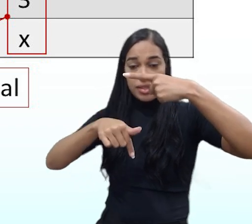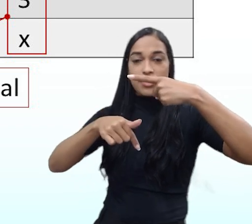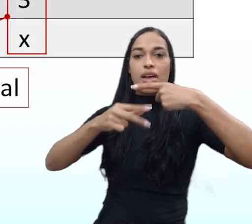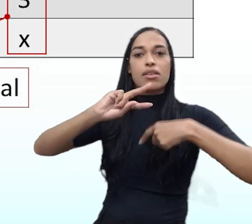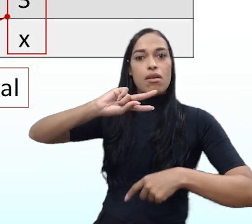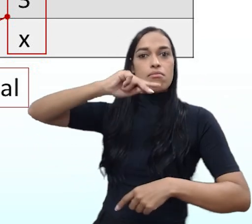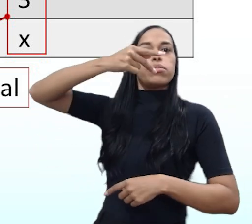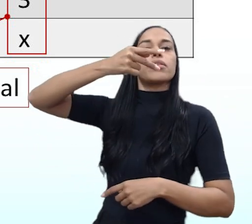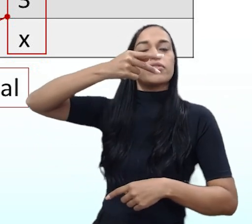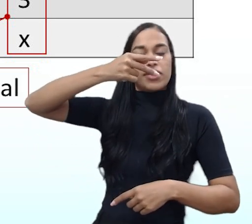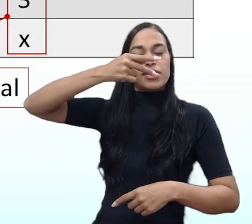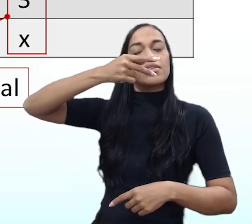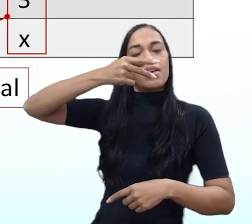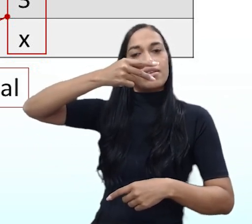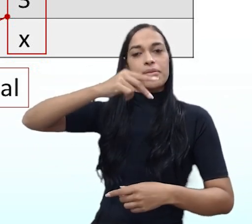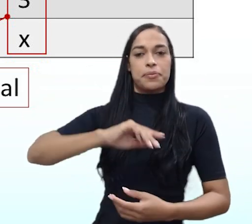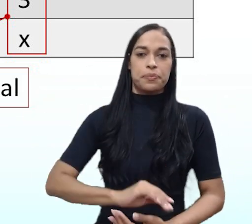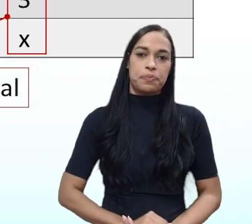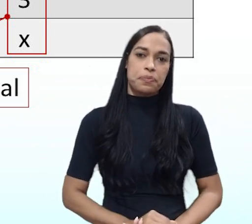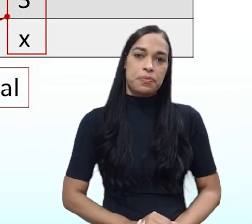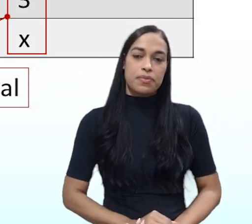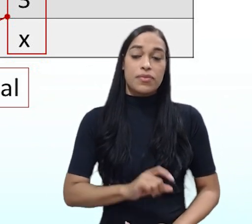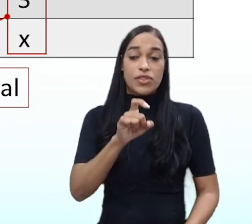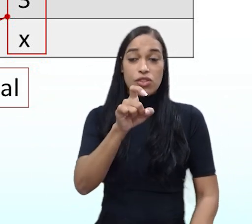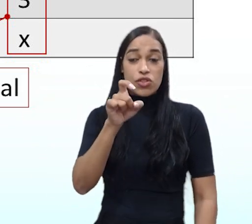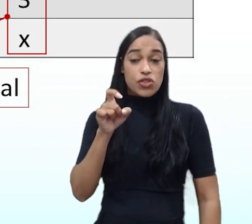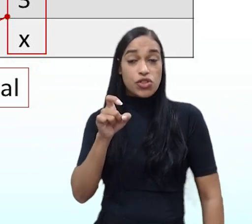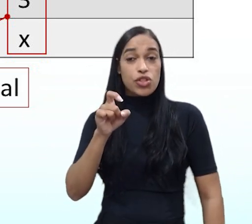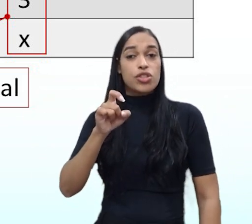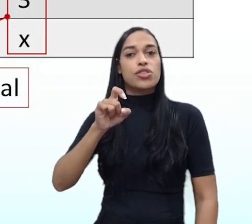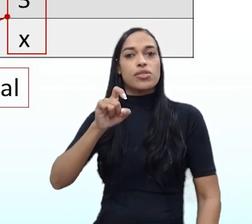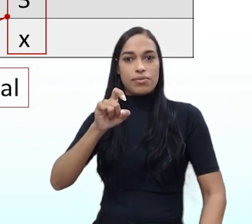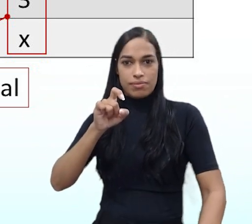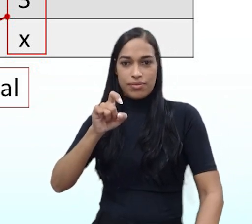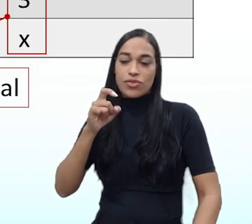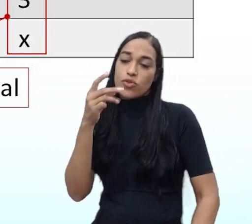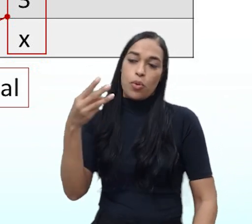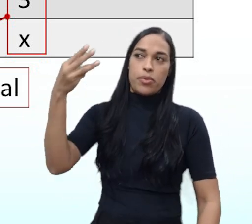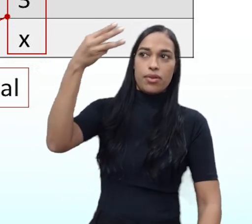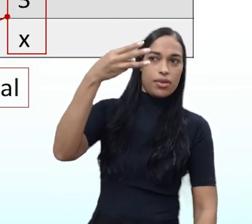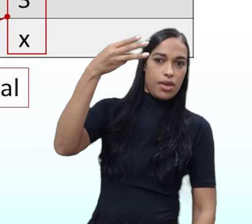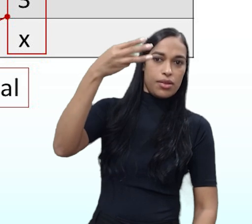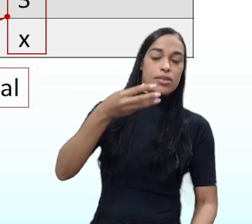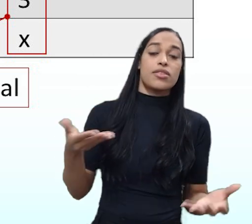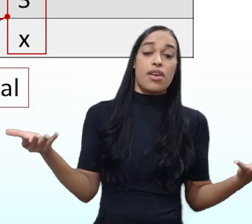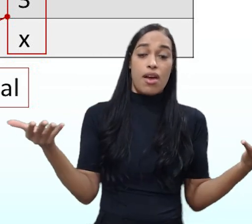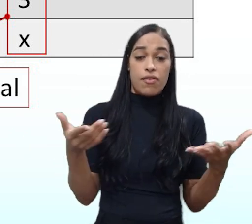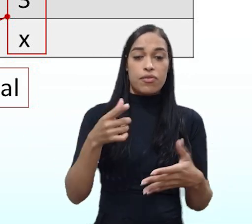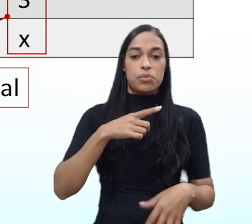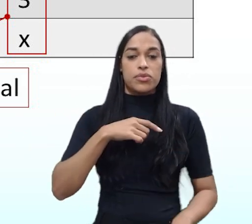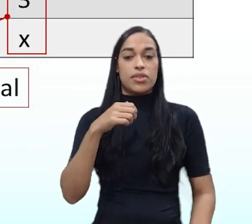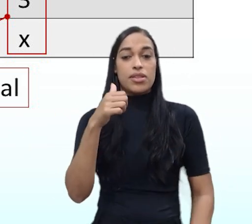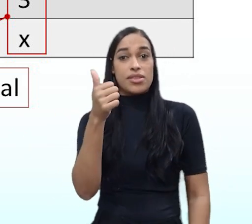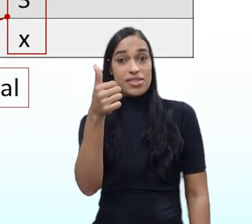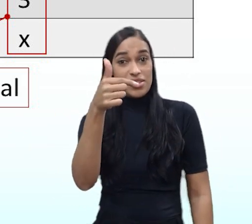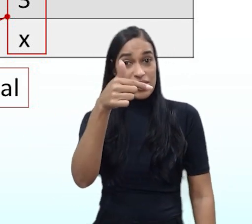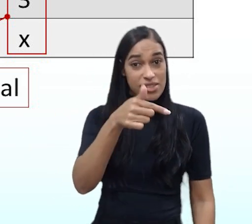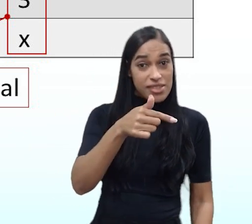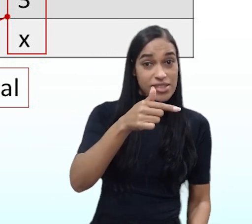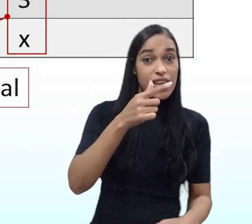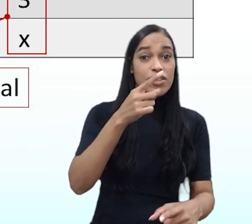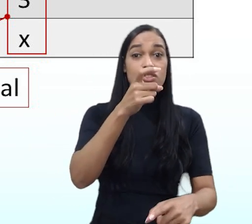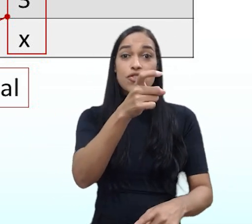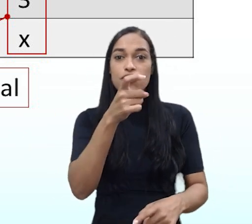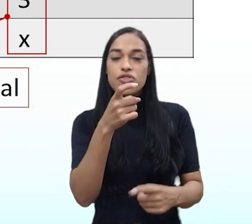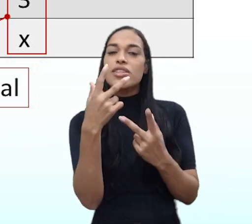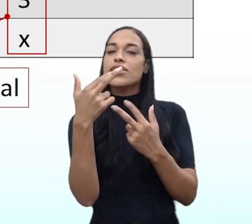Combinado? Só inverter e vai estar tranquilo, beleza? X sobre 3 e nessa proporção nós vamos ter